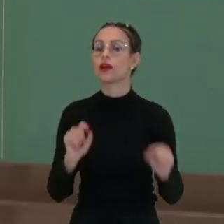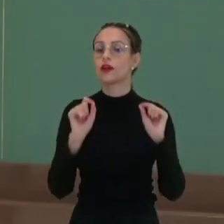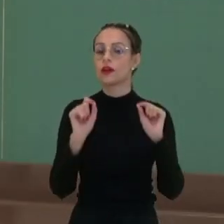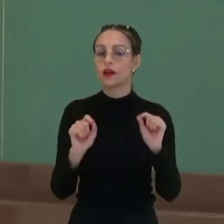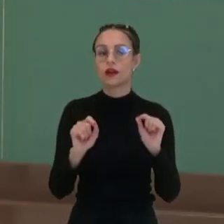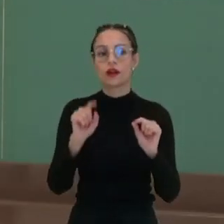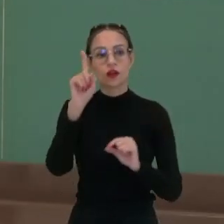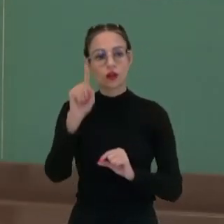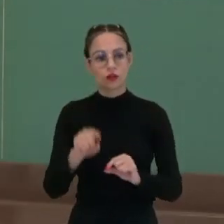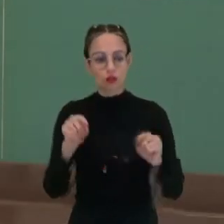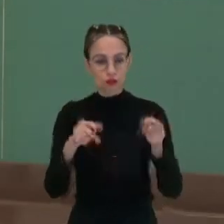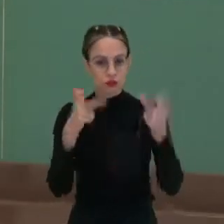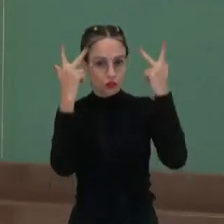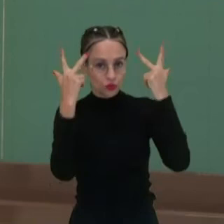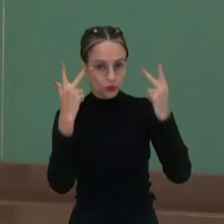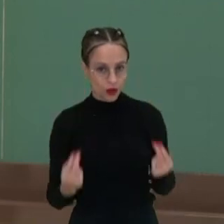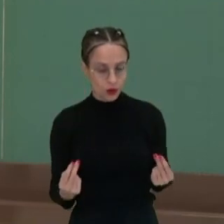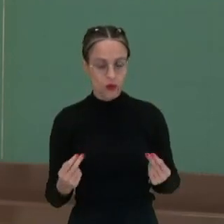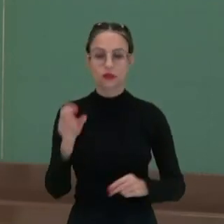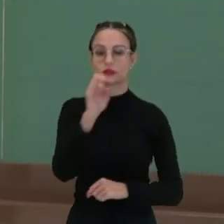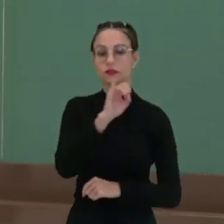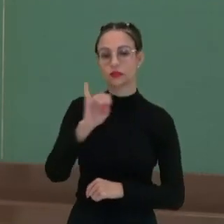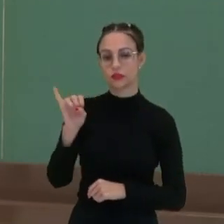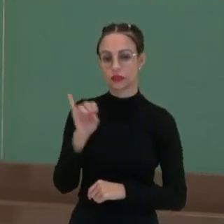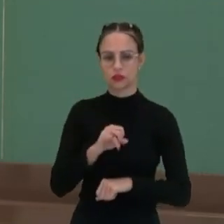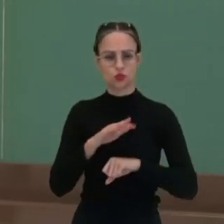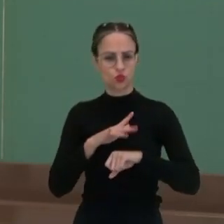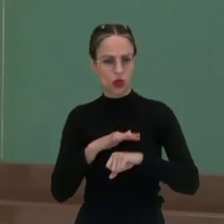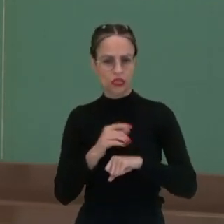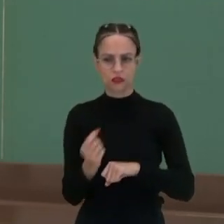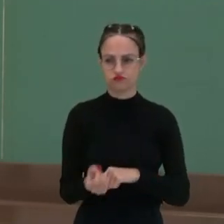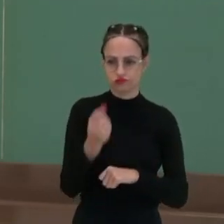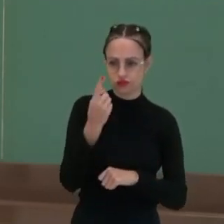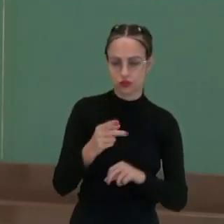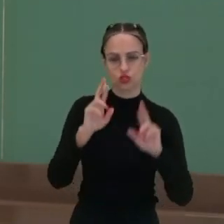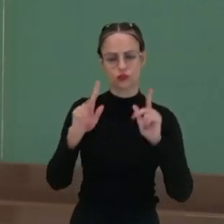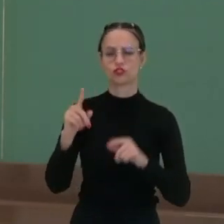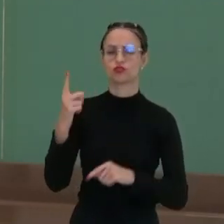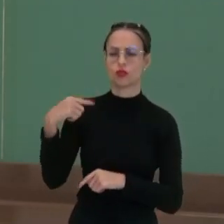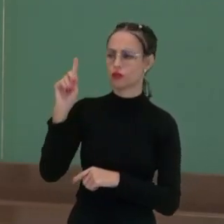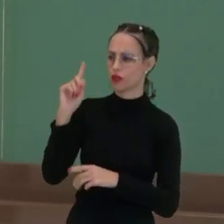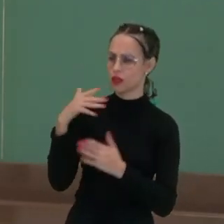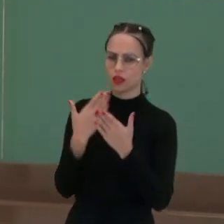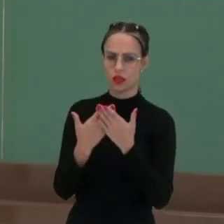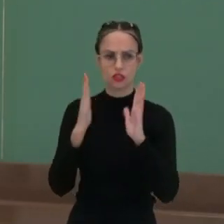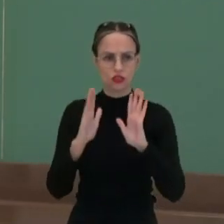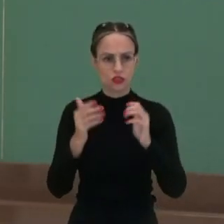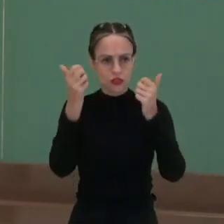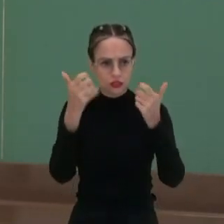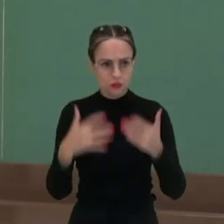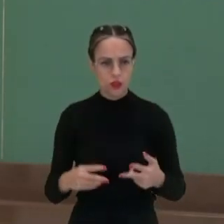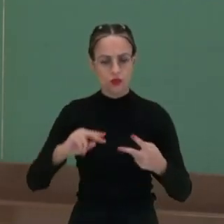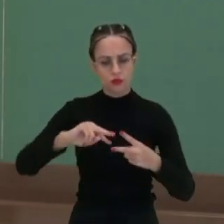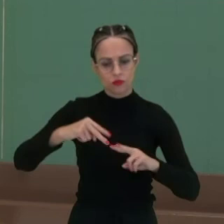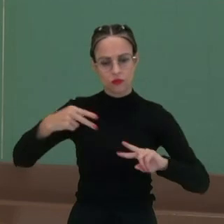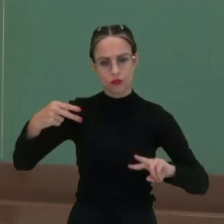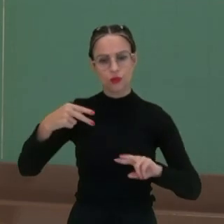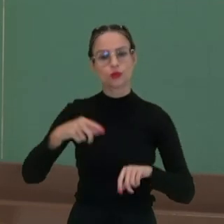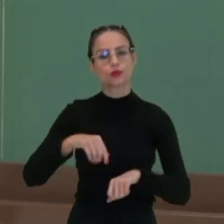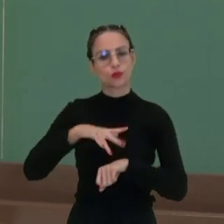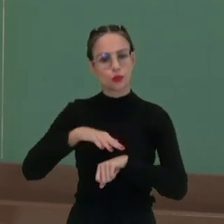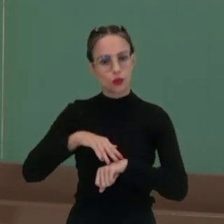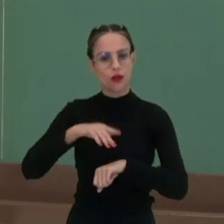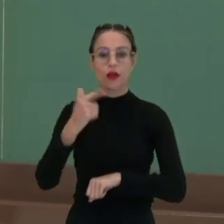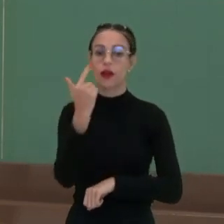considerado, tido aí como normal. Se tiver alguma anomalia, nós já vimos em aulas anteriores, anomalias genéticas, aí